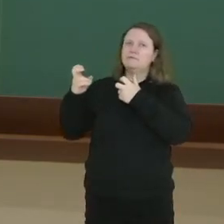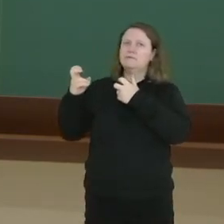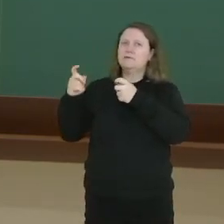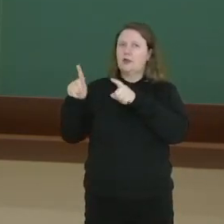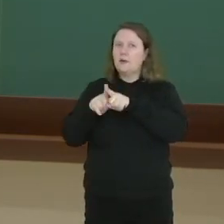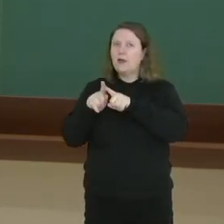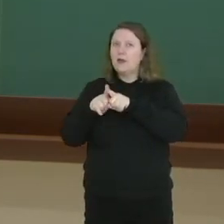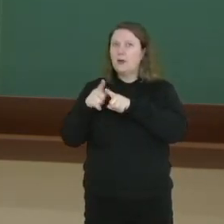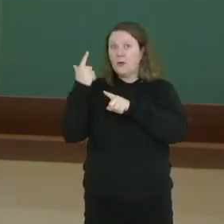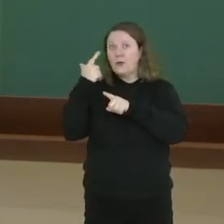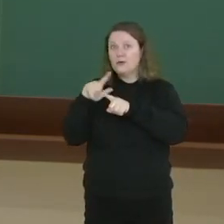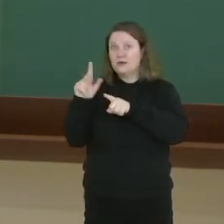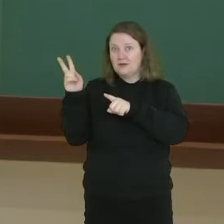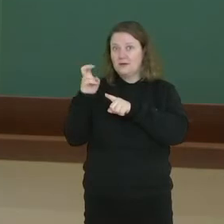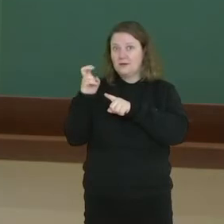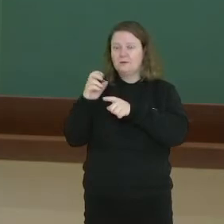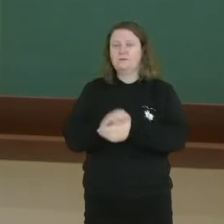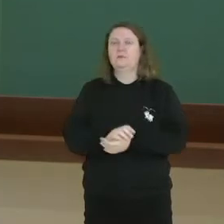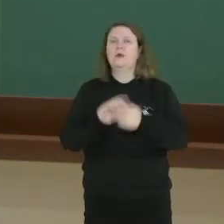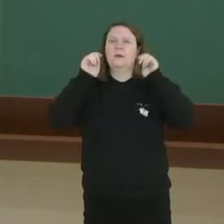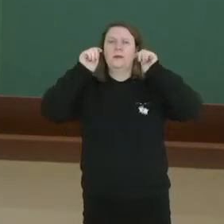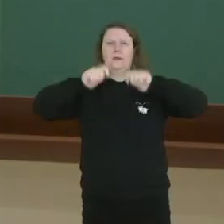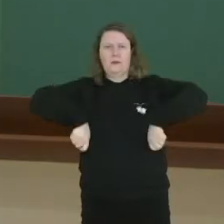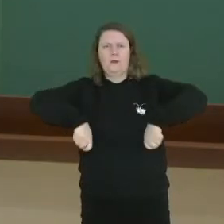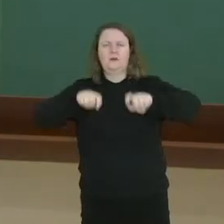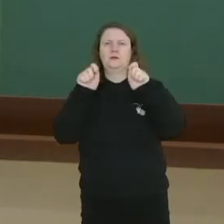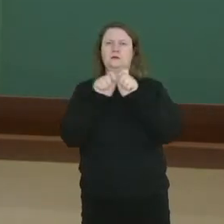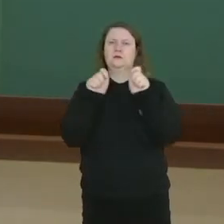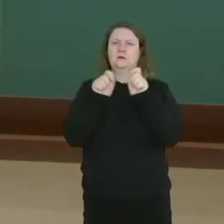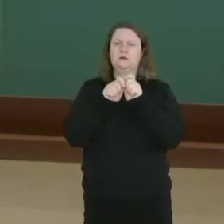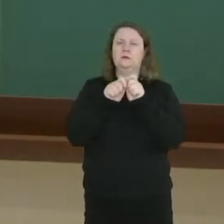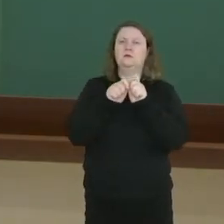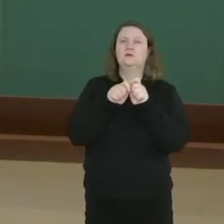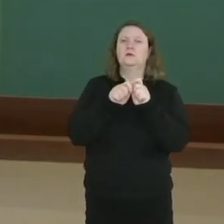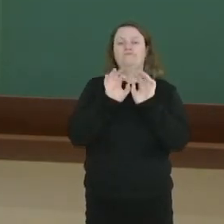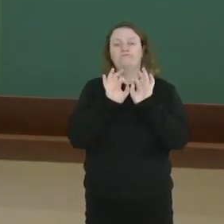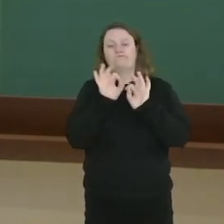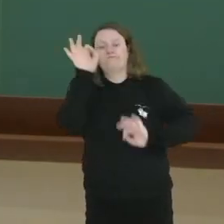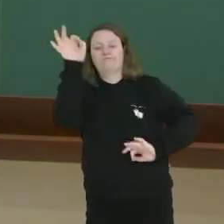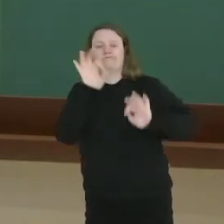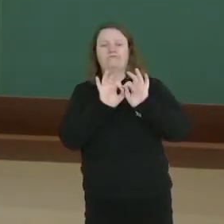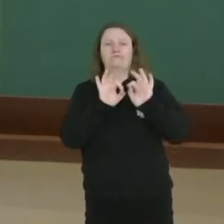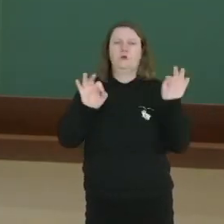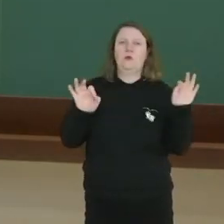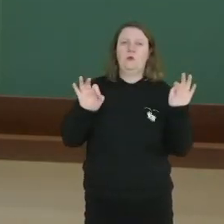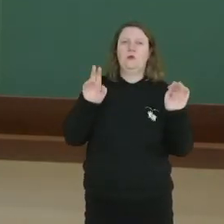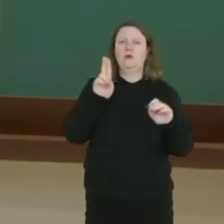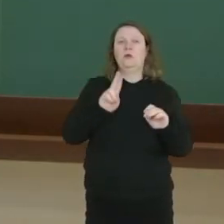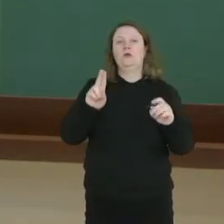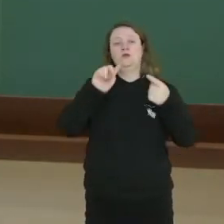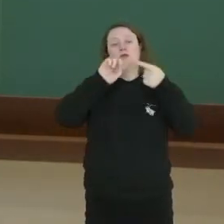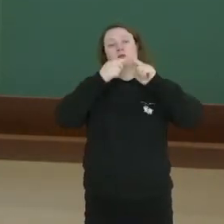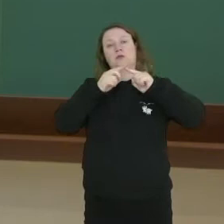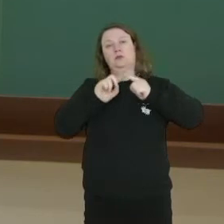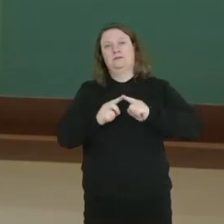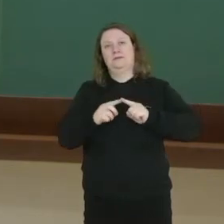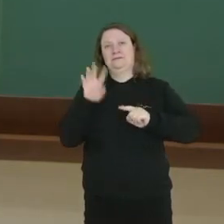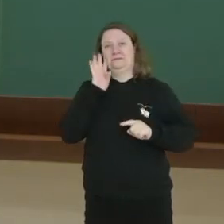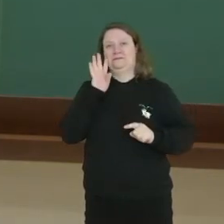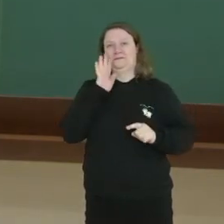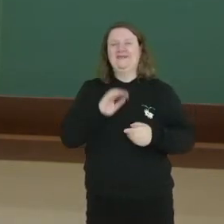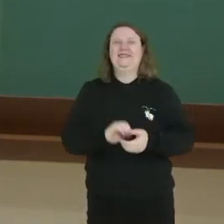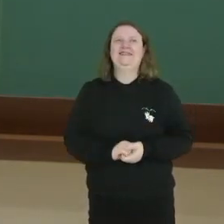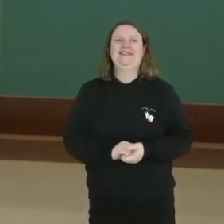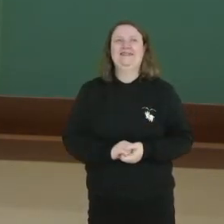também? Então, é possível, gente, você obter essas medidas utilizando essa relação. Olha que legal.